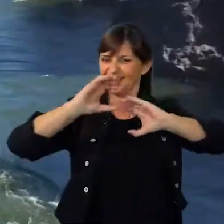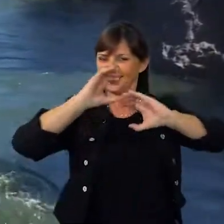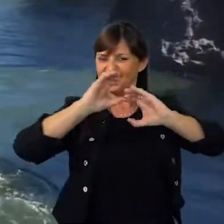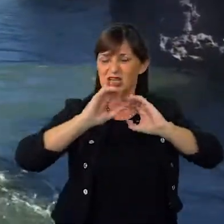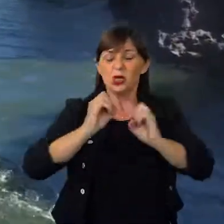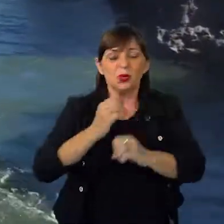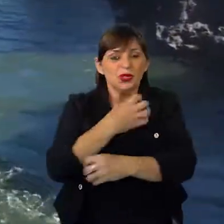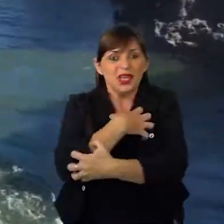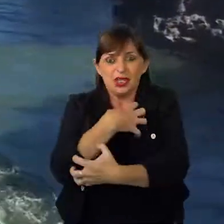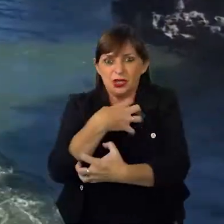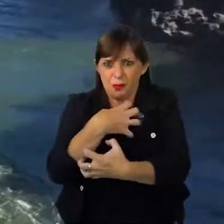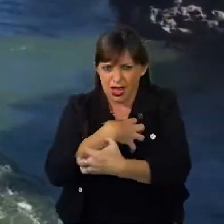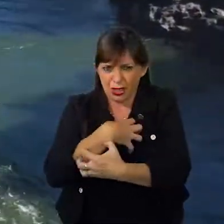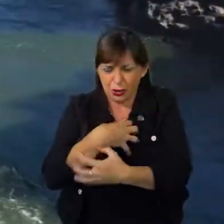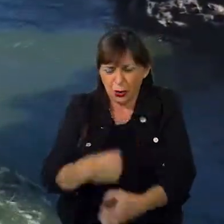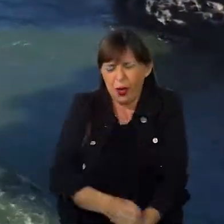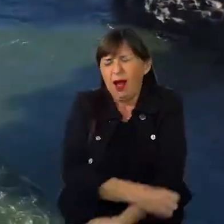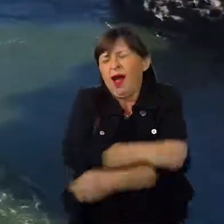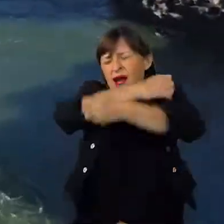sentimento